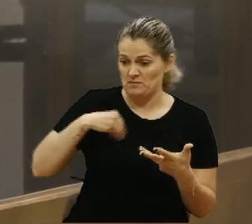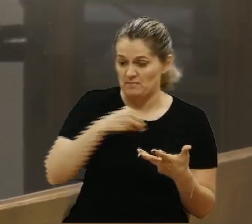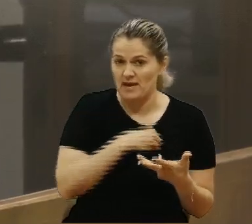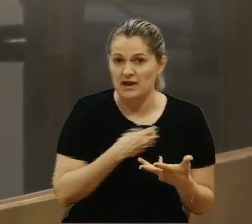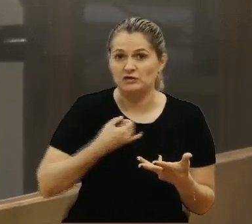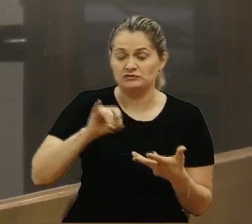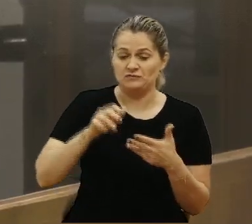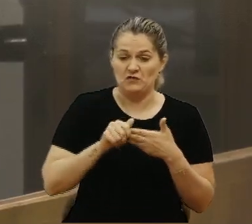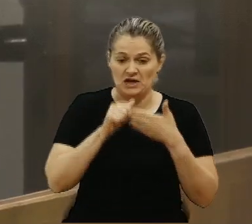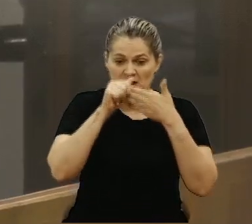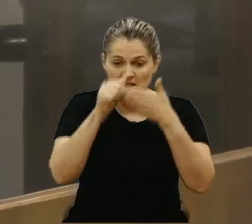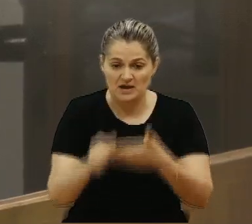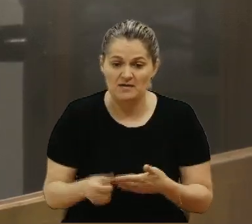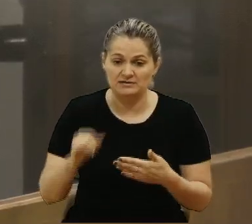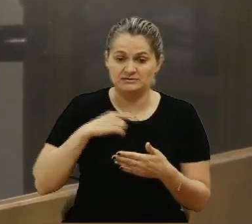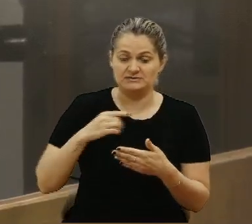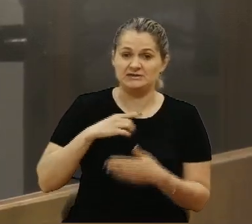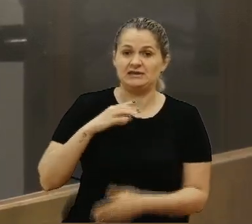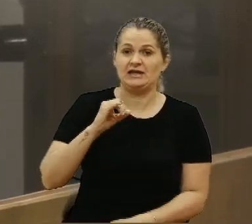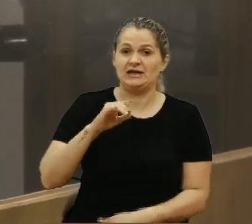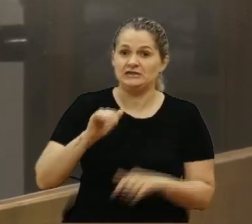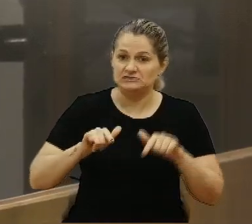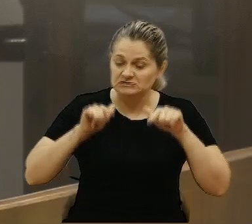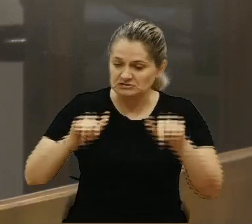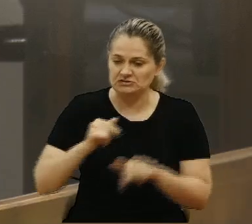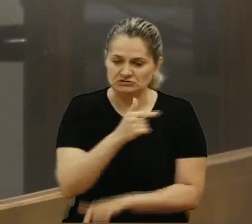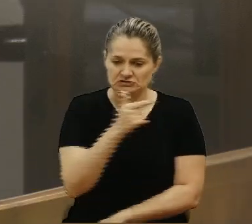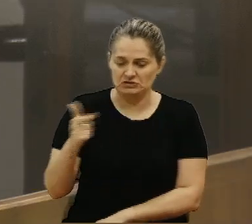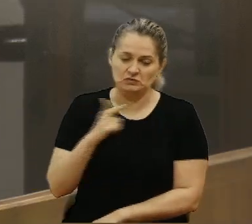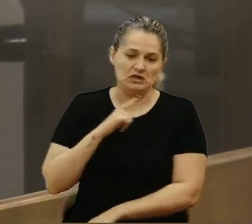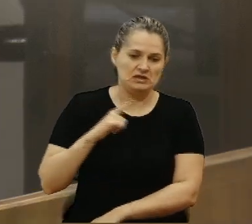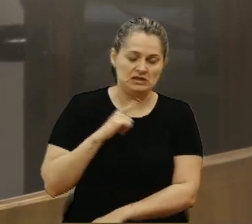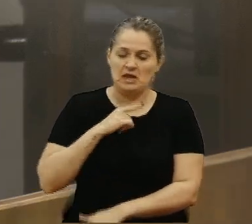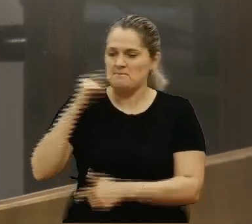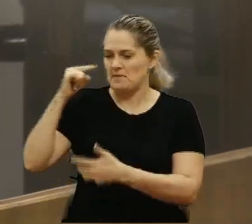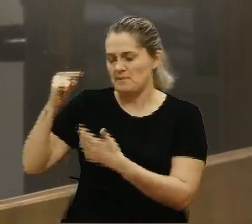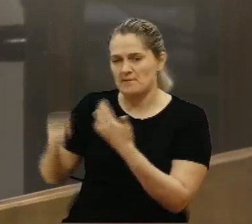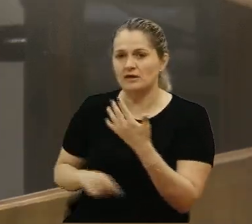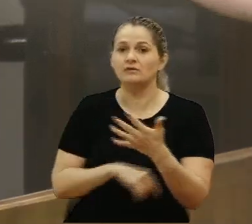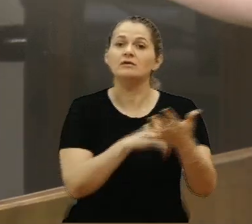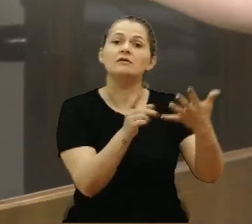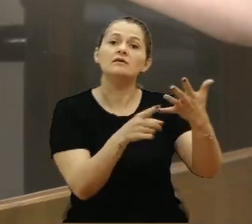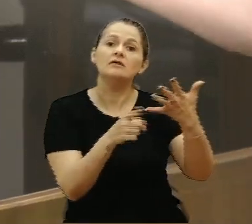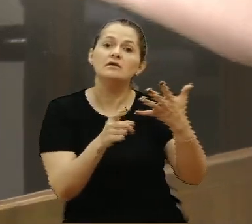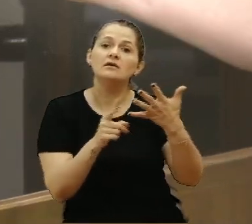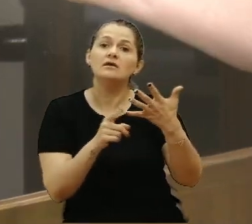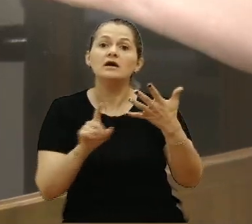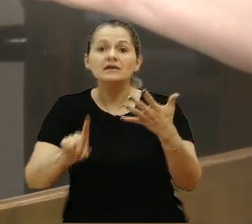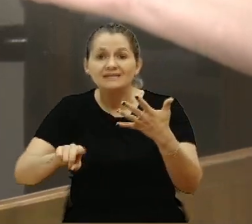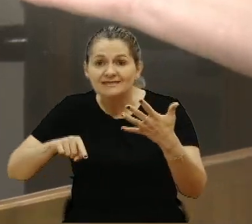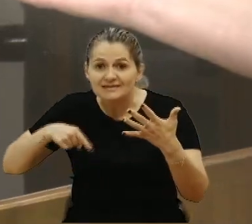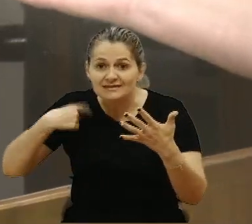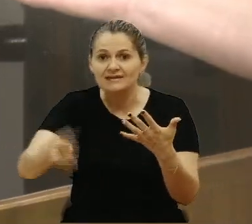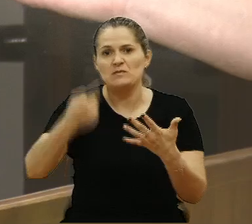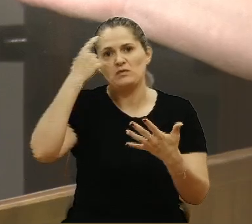foi encaminhado, se tem CID, não tem CID, tem isso, não tem aquilo. Depois nós vamos pensar se damos